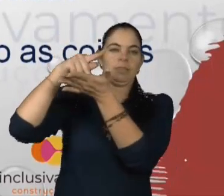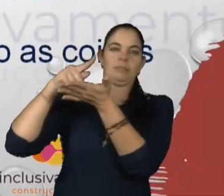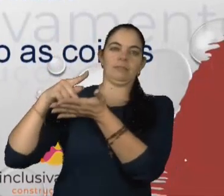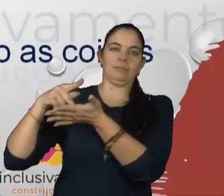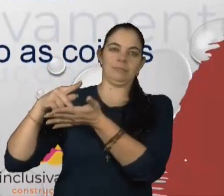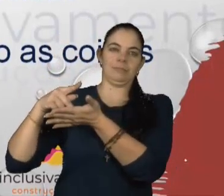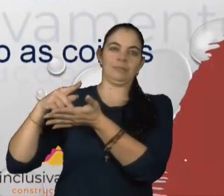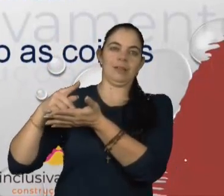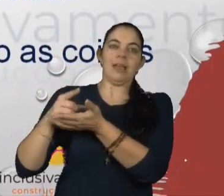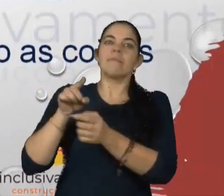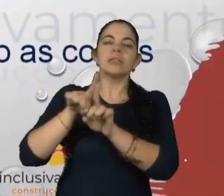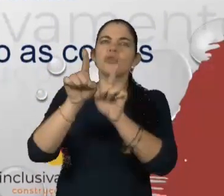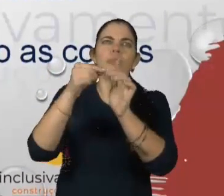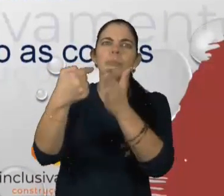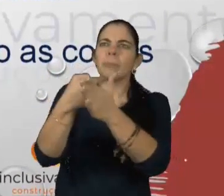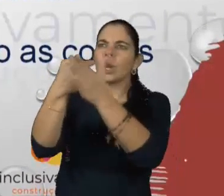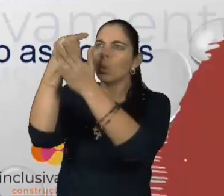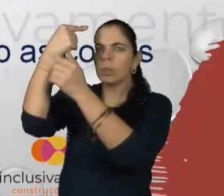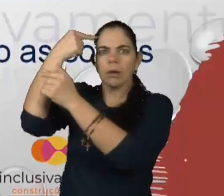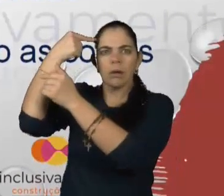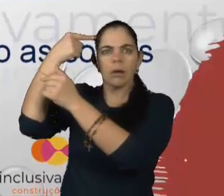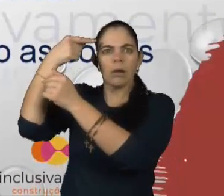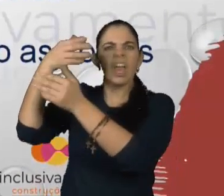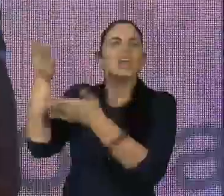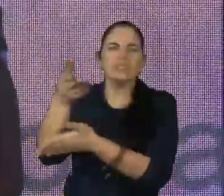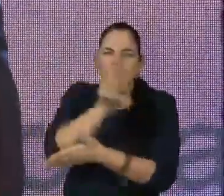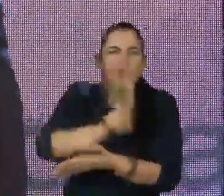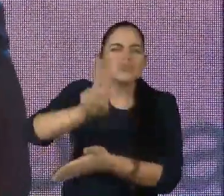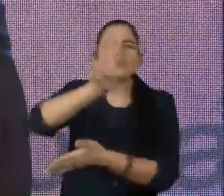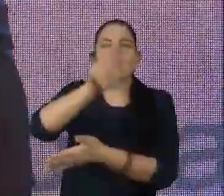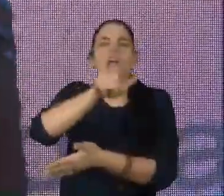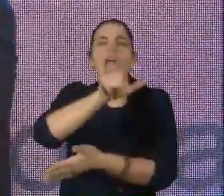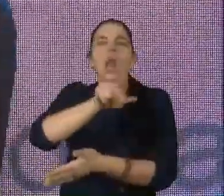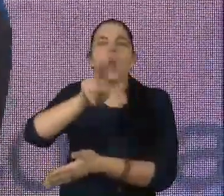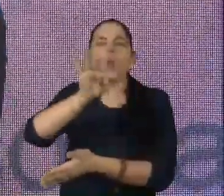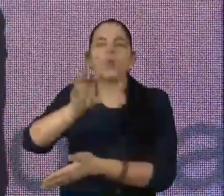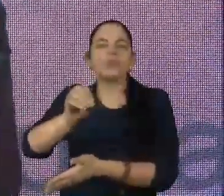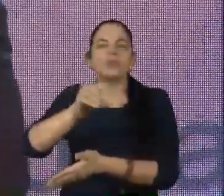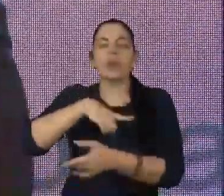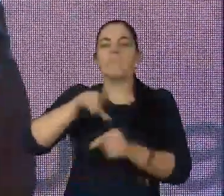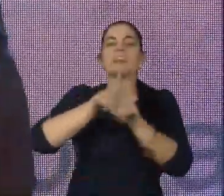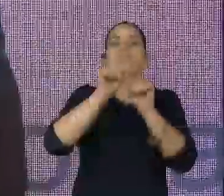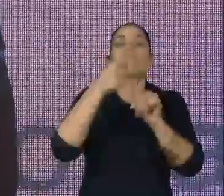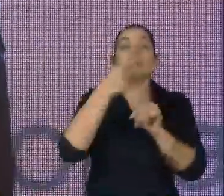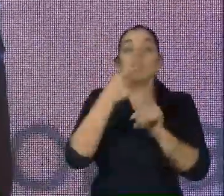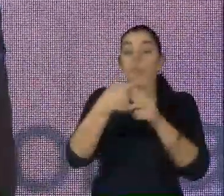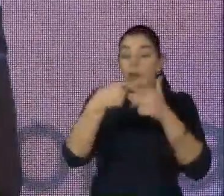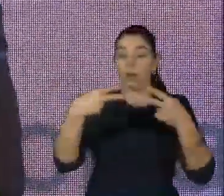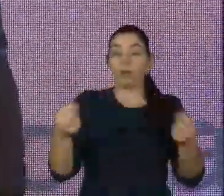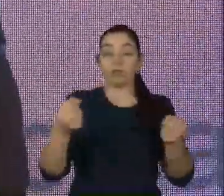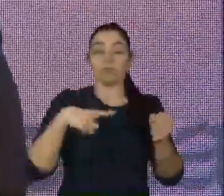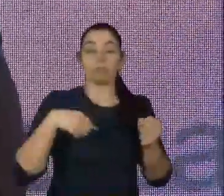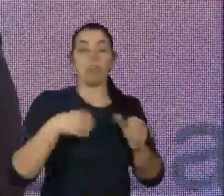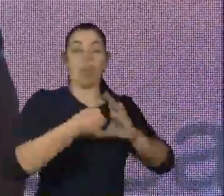Às vezes, muitas vezes, sem questionar. Eu mesma já usei a palavra luto quando a minha filha era pequena. Eu não sei se eu falei no começo, mas uma das características da minha